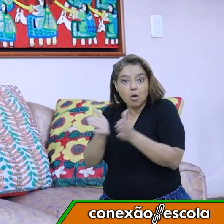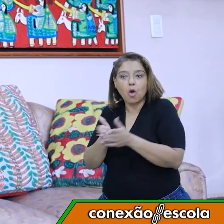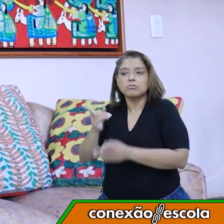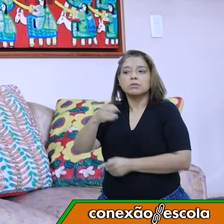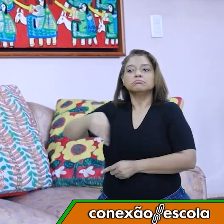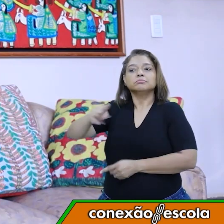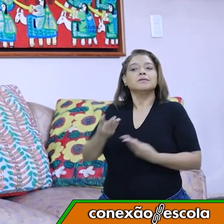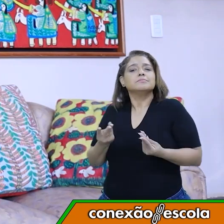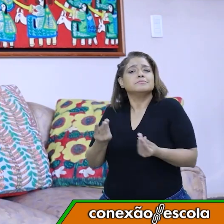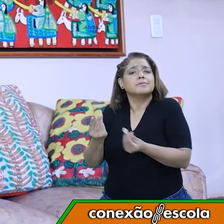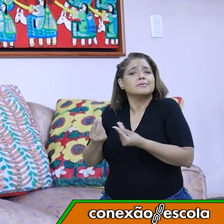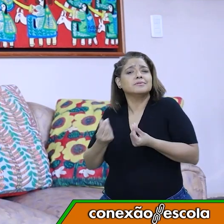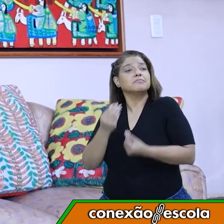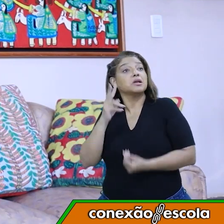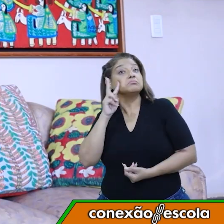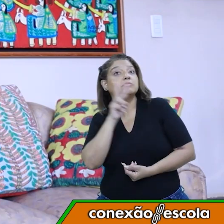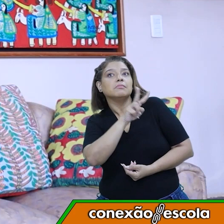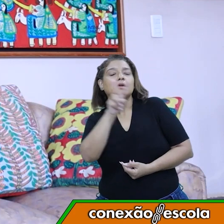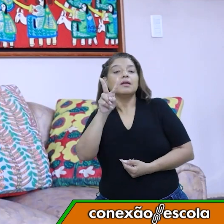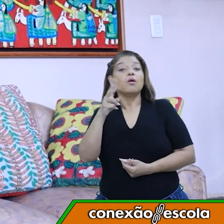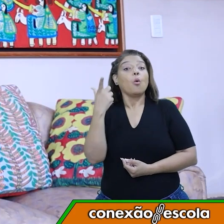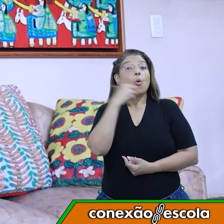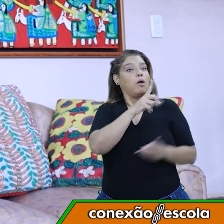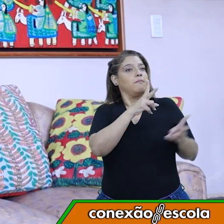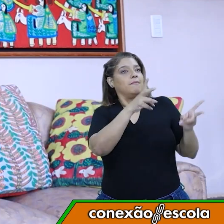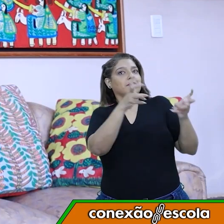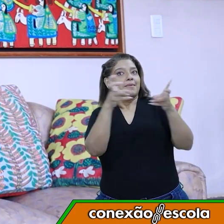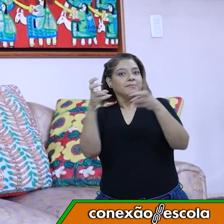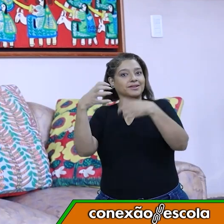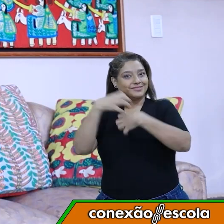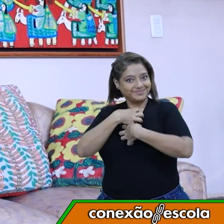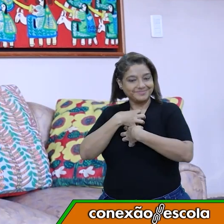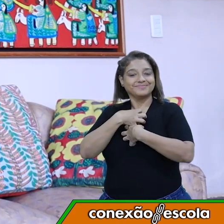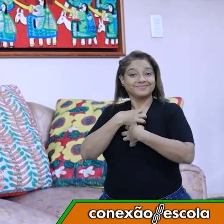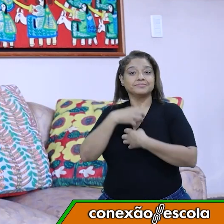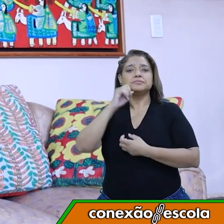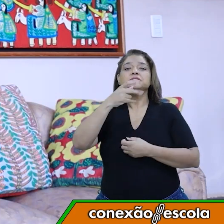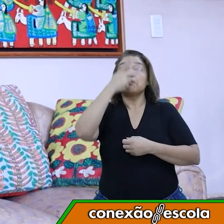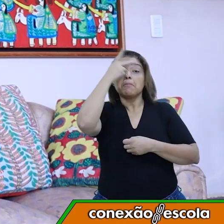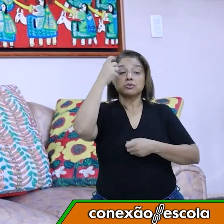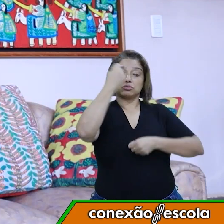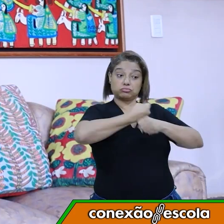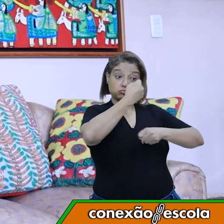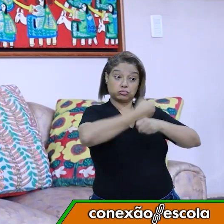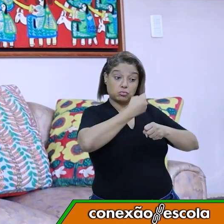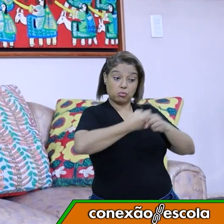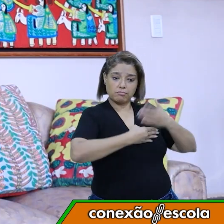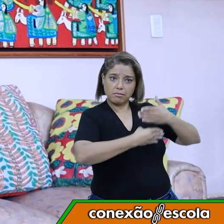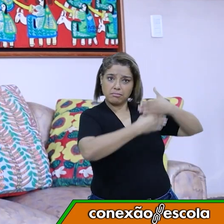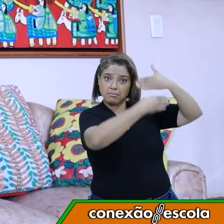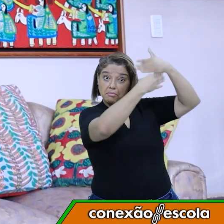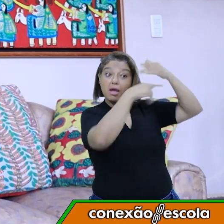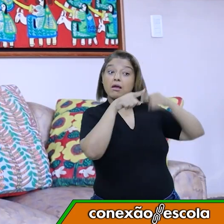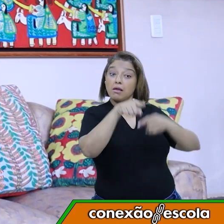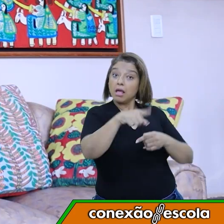nele. Porque você não constrói uma casa sem um servente, sem um pedreiro, entendeu? Tem um engenheiro,